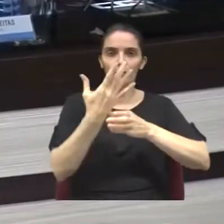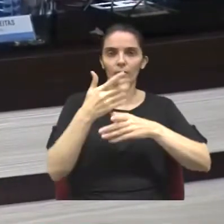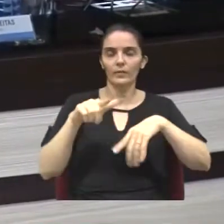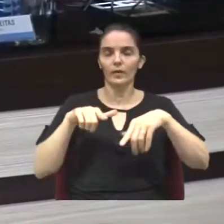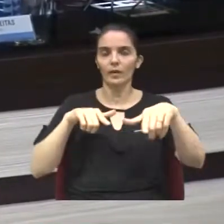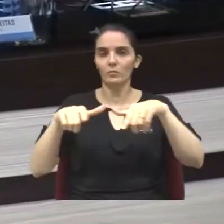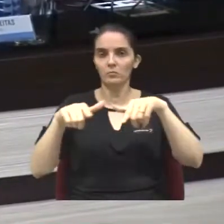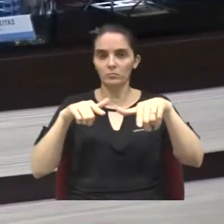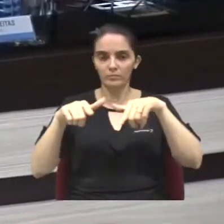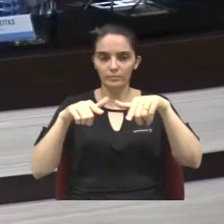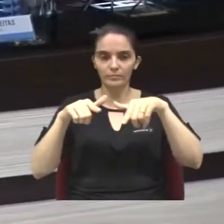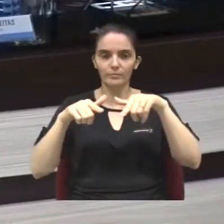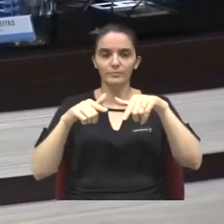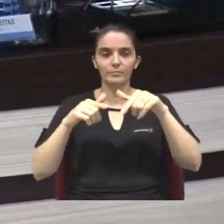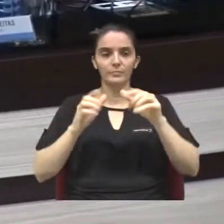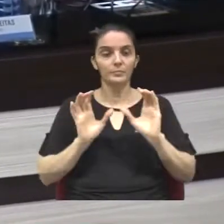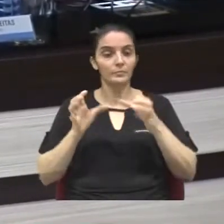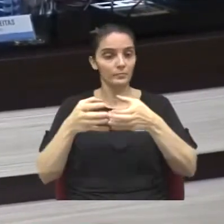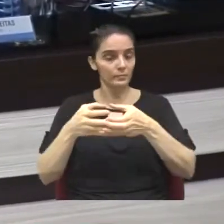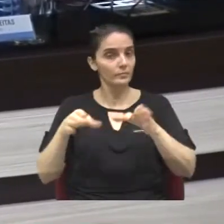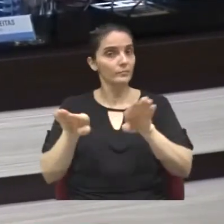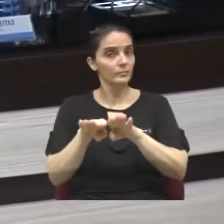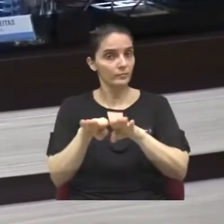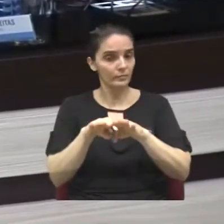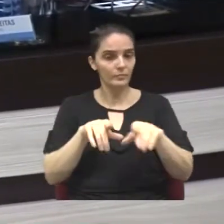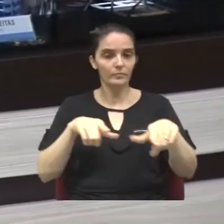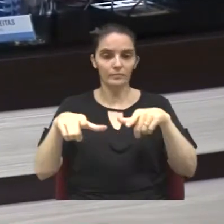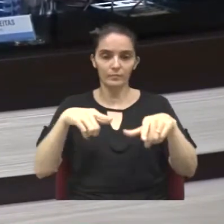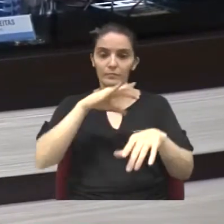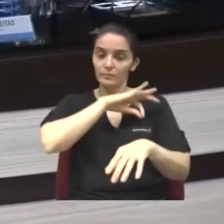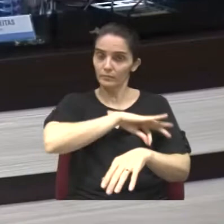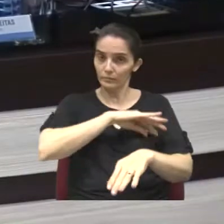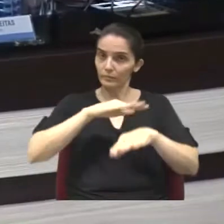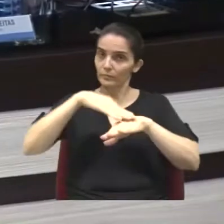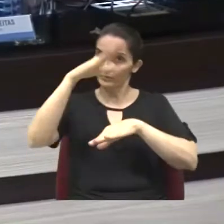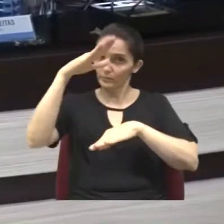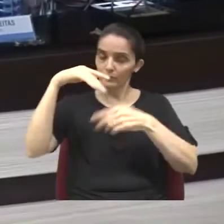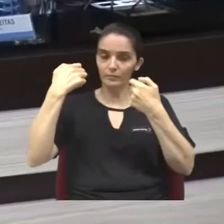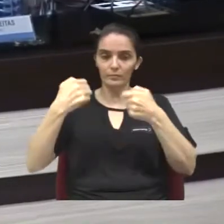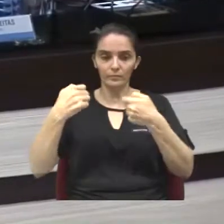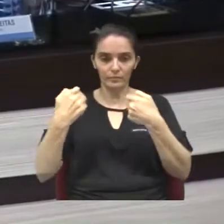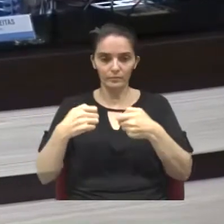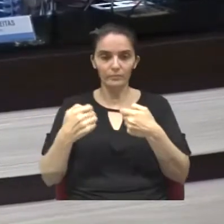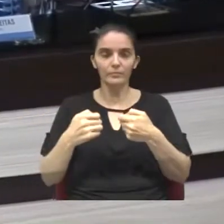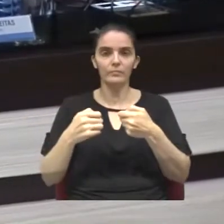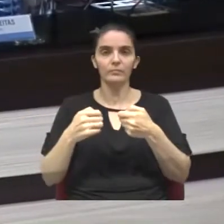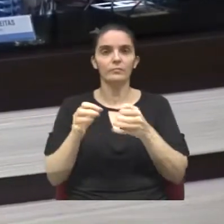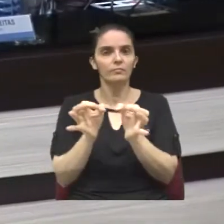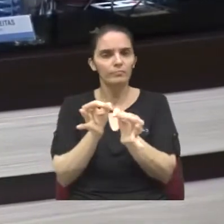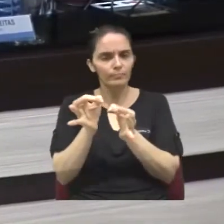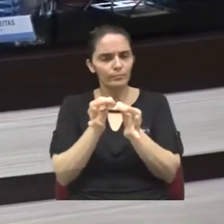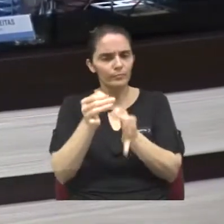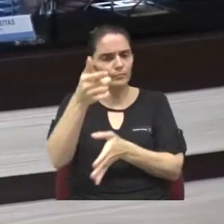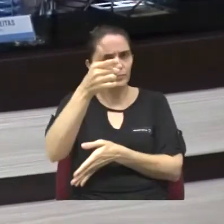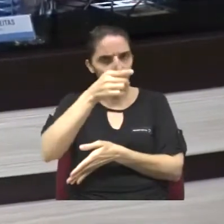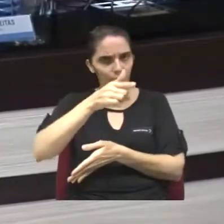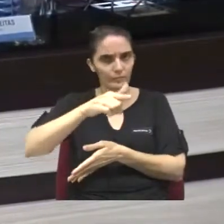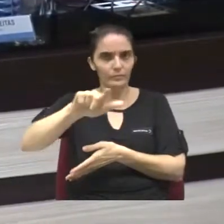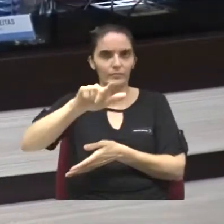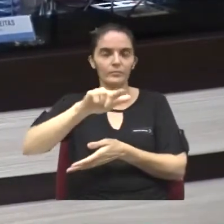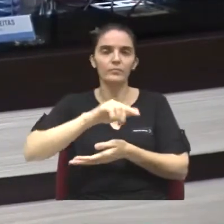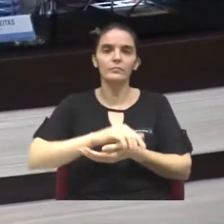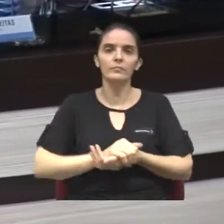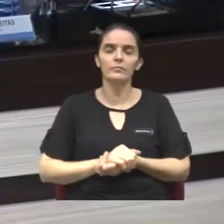Limeira, cria os cargos em comissão e as funções gratificadas necessários da nova